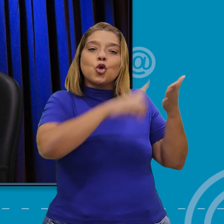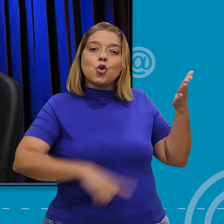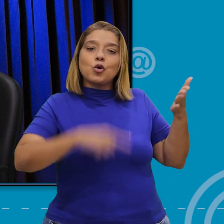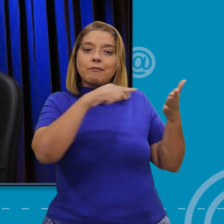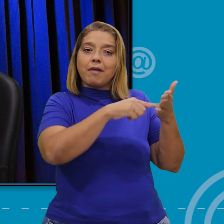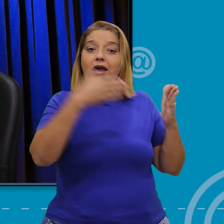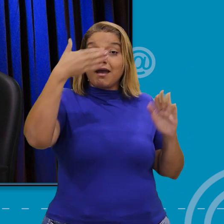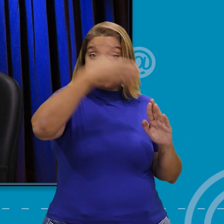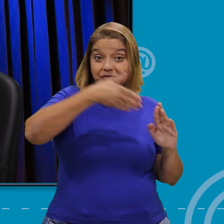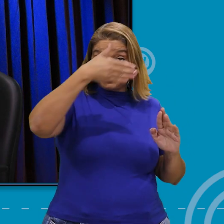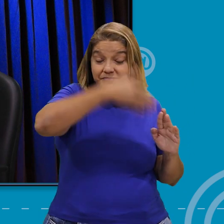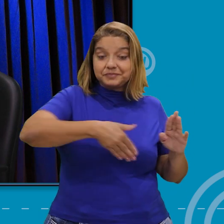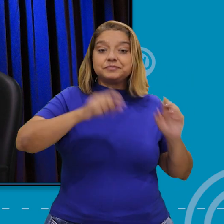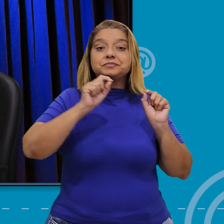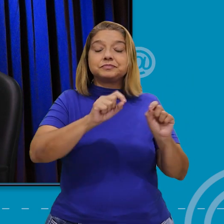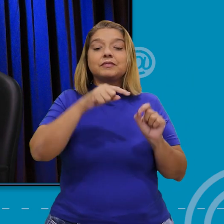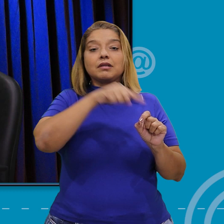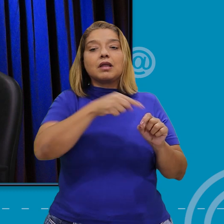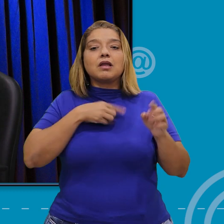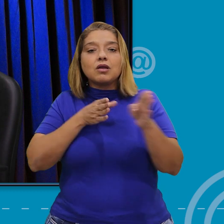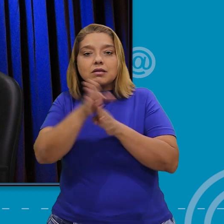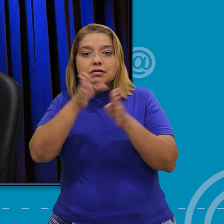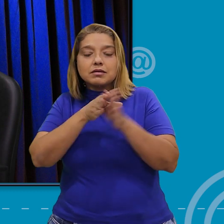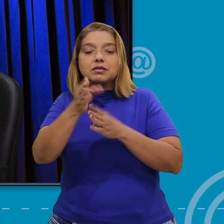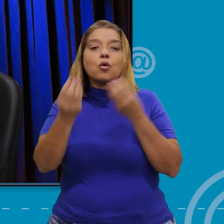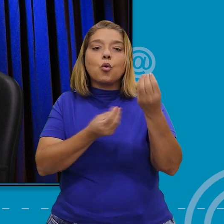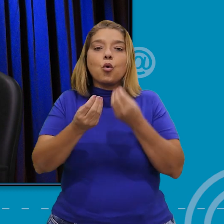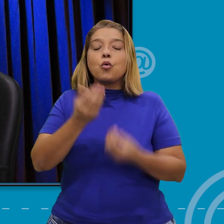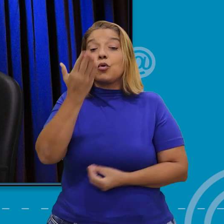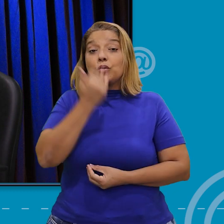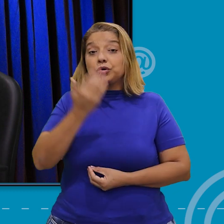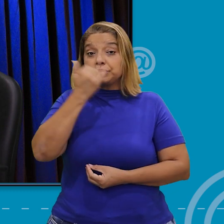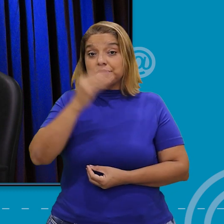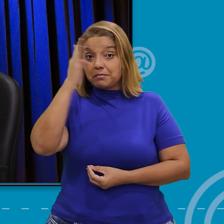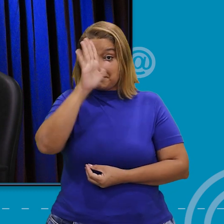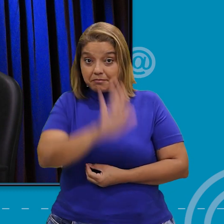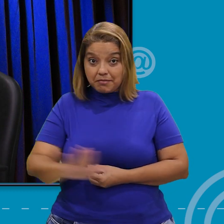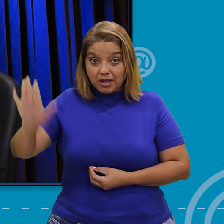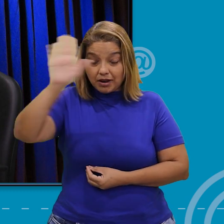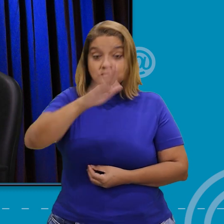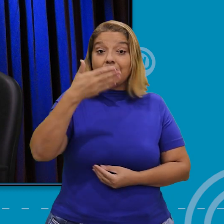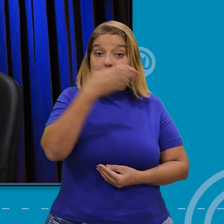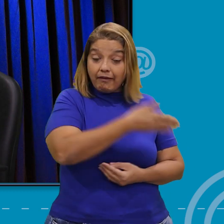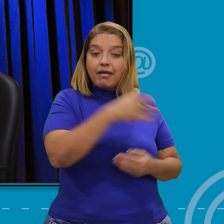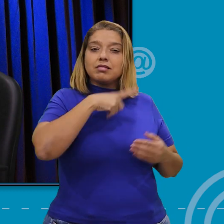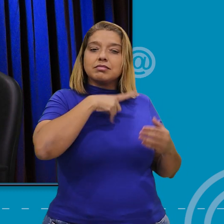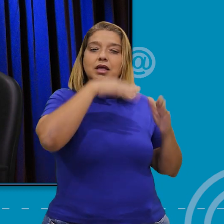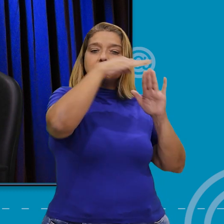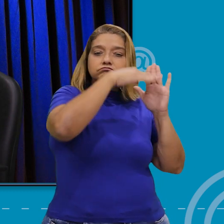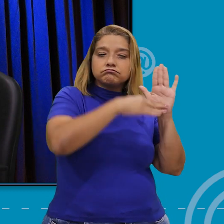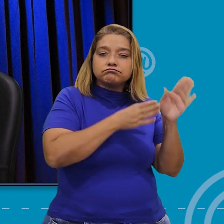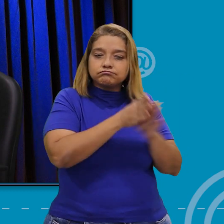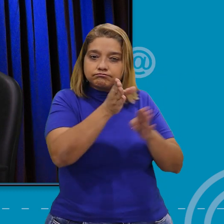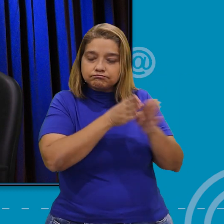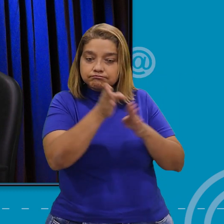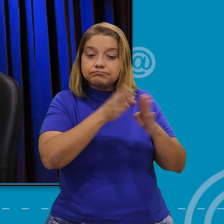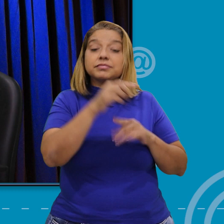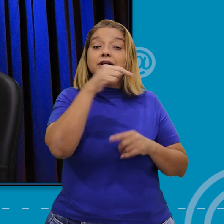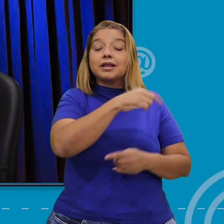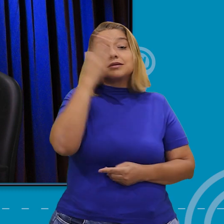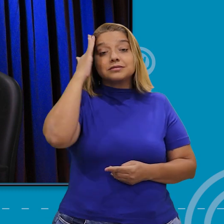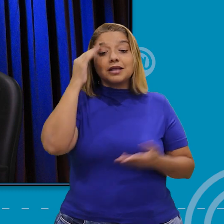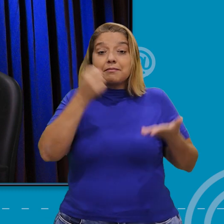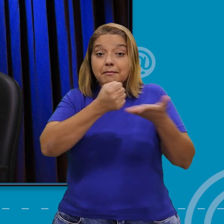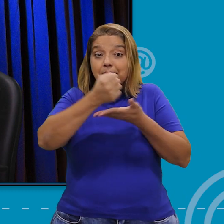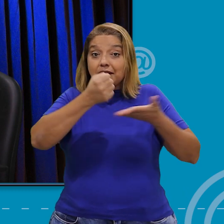documento norteador, que é o Guia Alimentar para a População Brasileira. E esse guia, ele foi utilizado, foi um dos embasamentos,